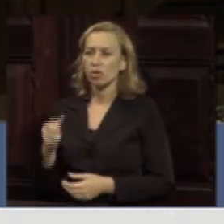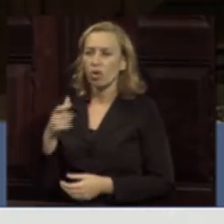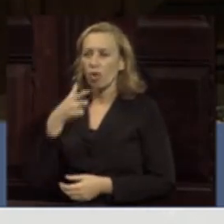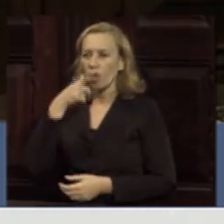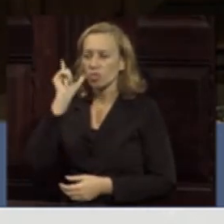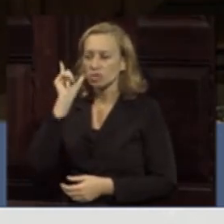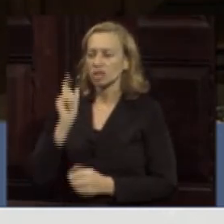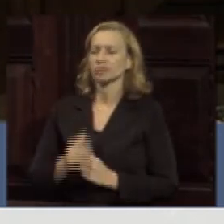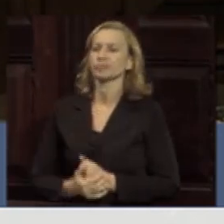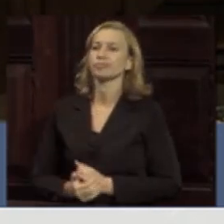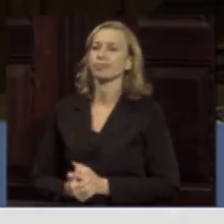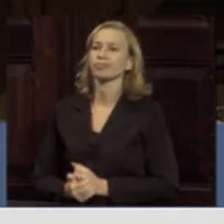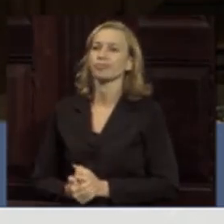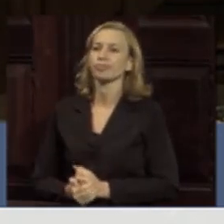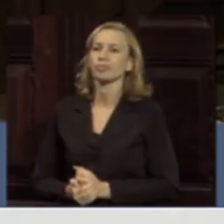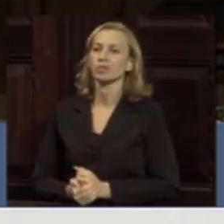ato